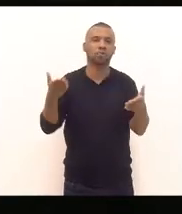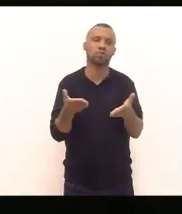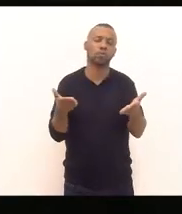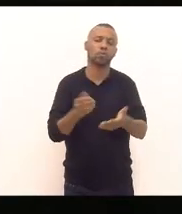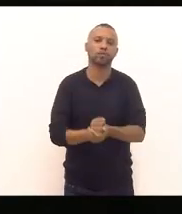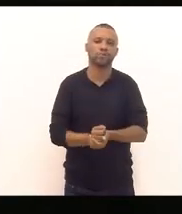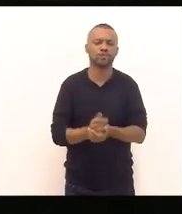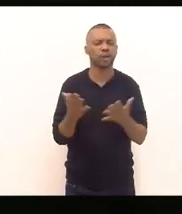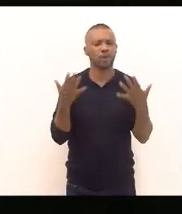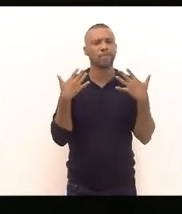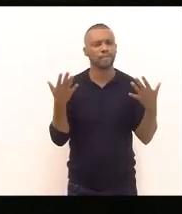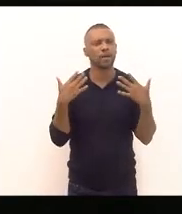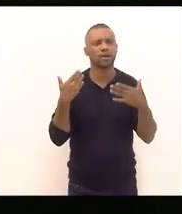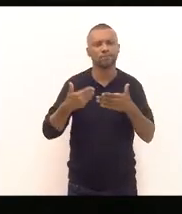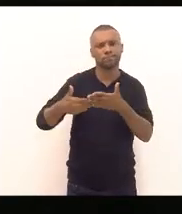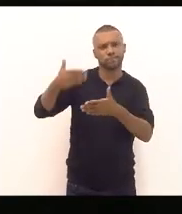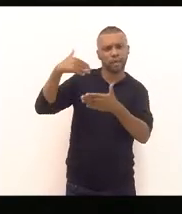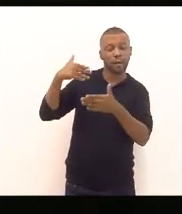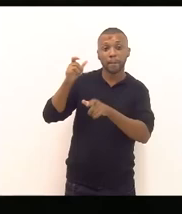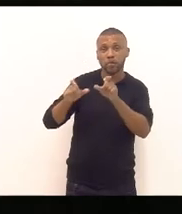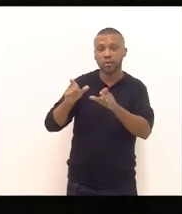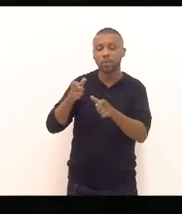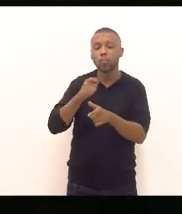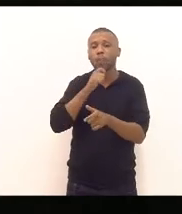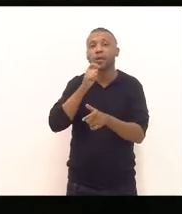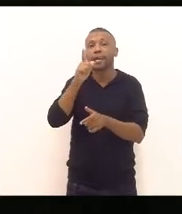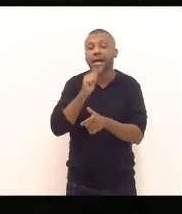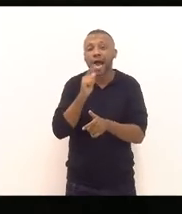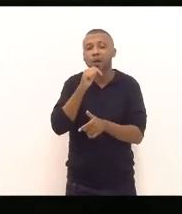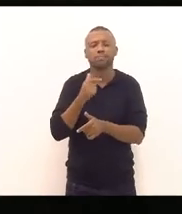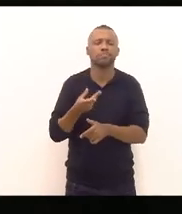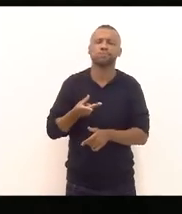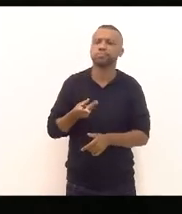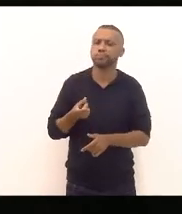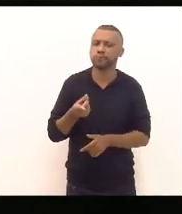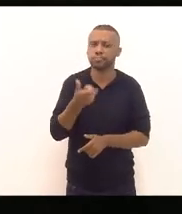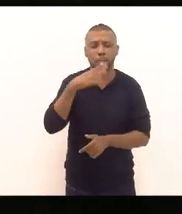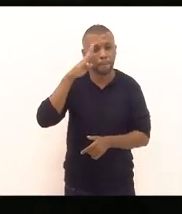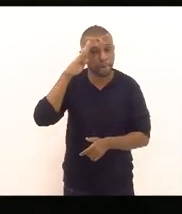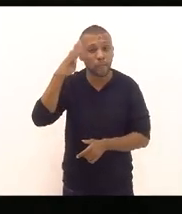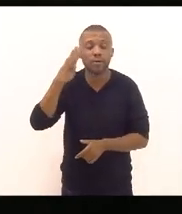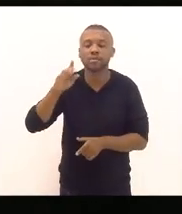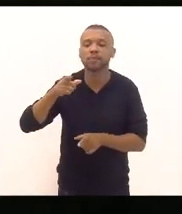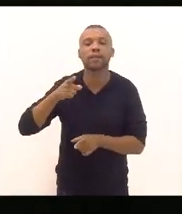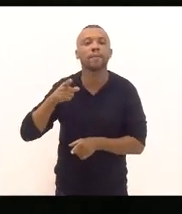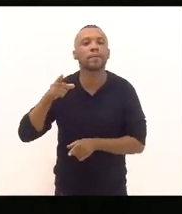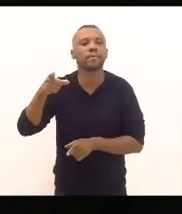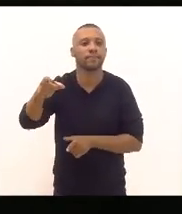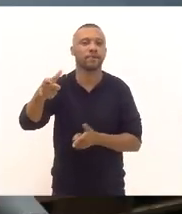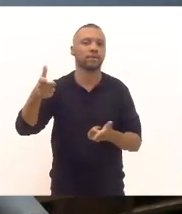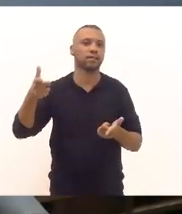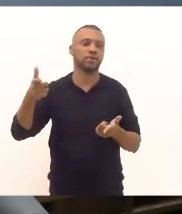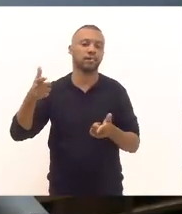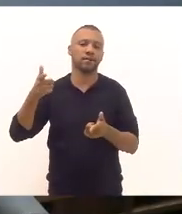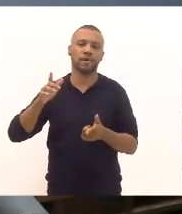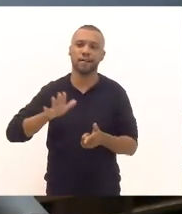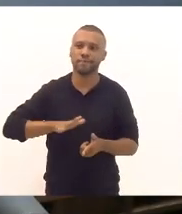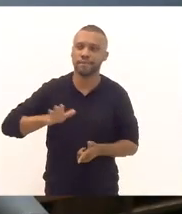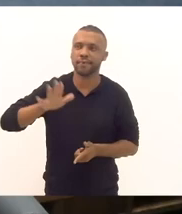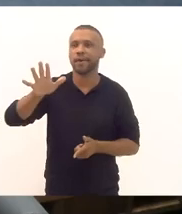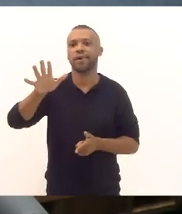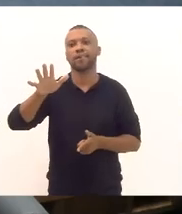o verão passado as pessoas sem água durante muito tempo principalmente nas periferias das acho que Pobre das favelas